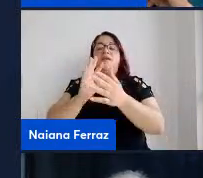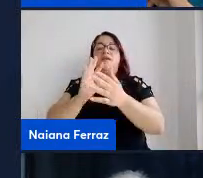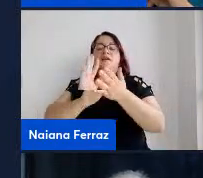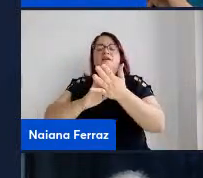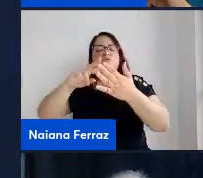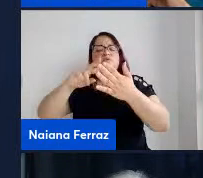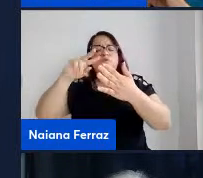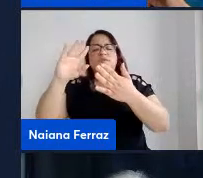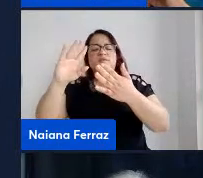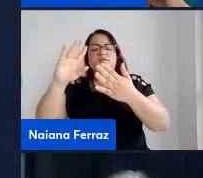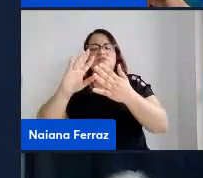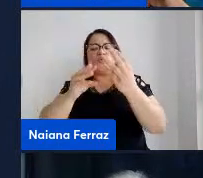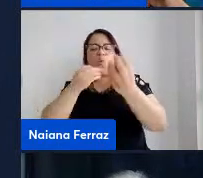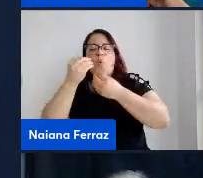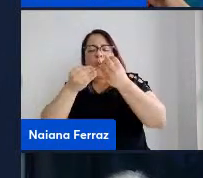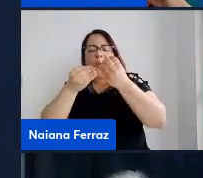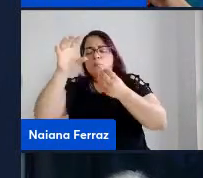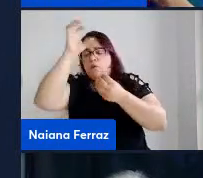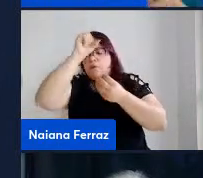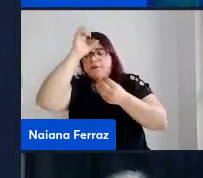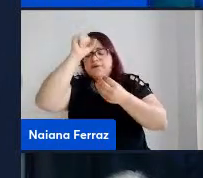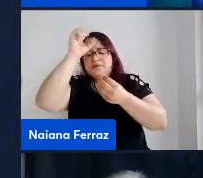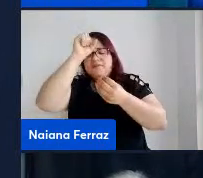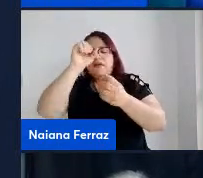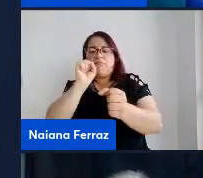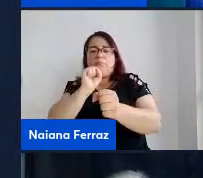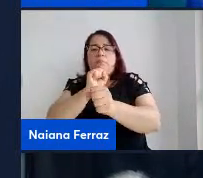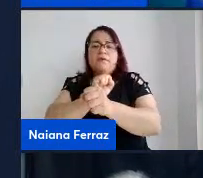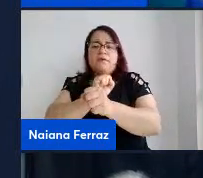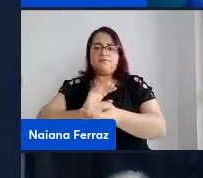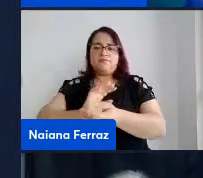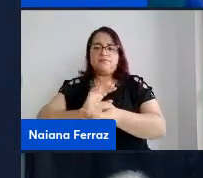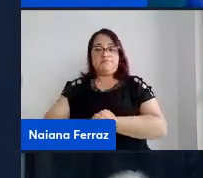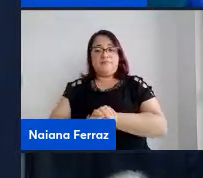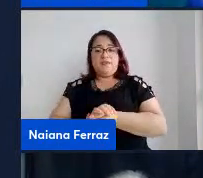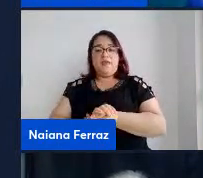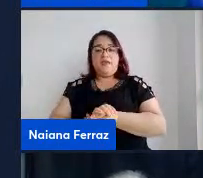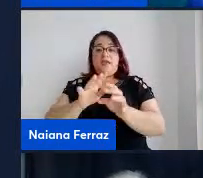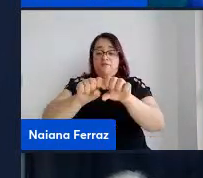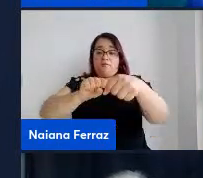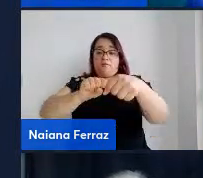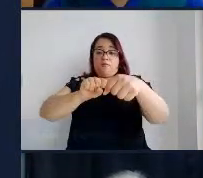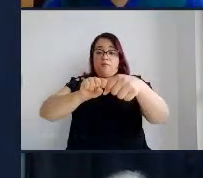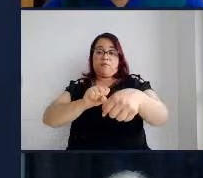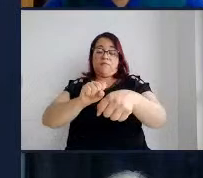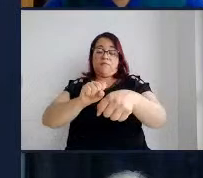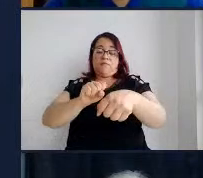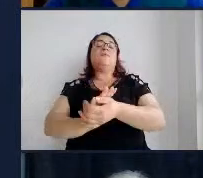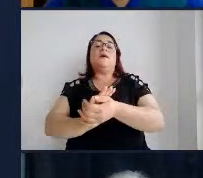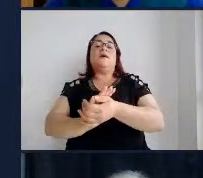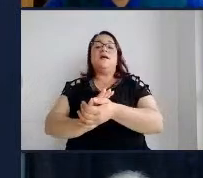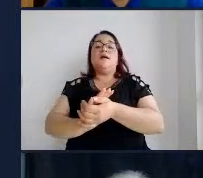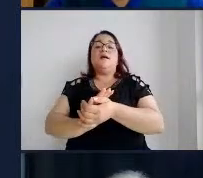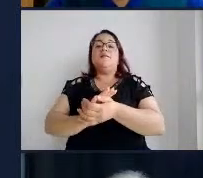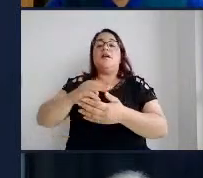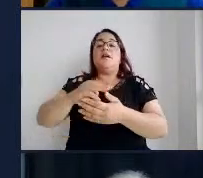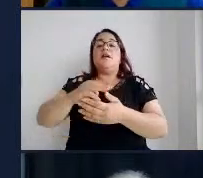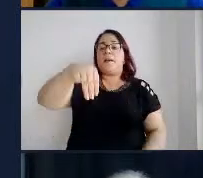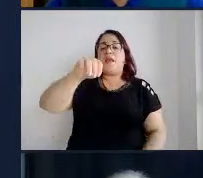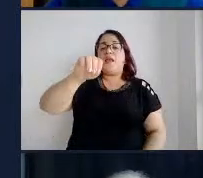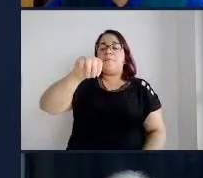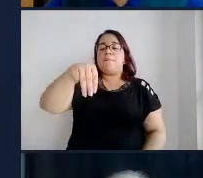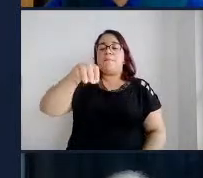Olhe só, graduado em engenharia mecânica, com mestrado e doutorado em ciências